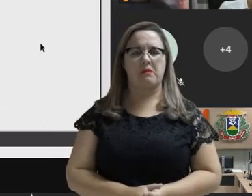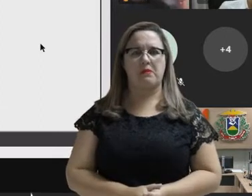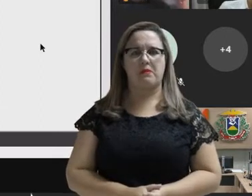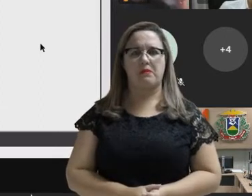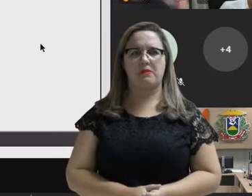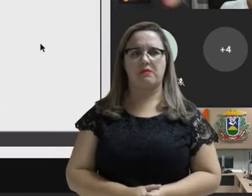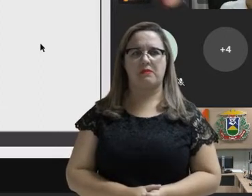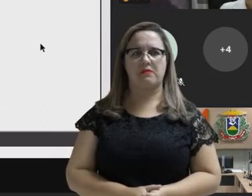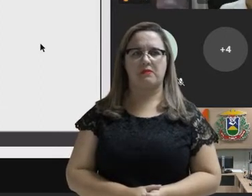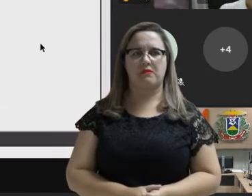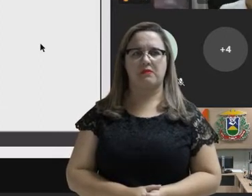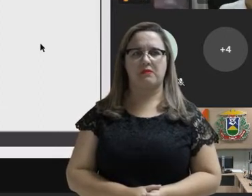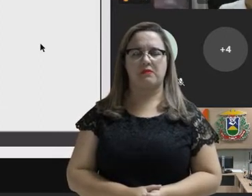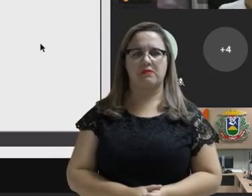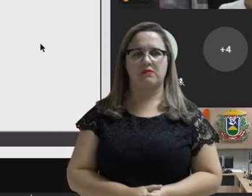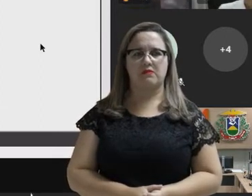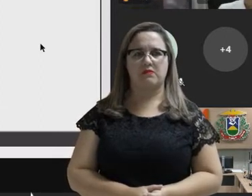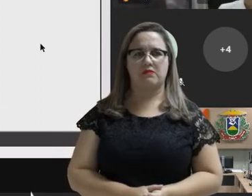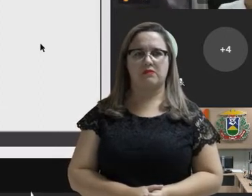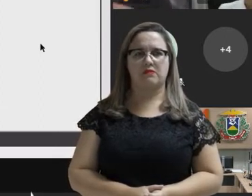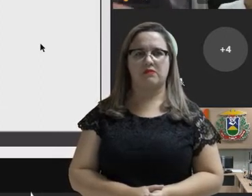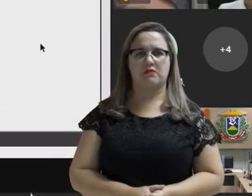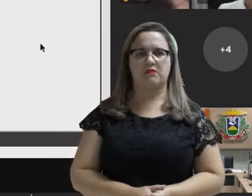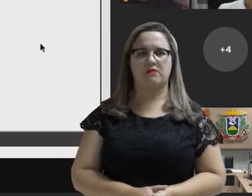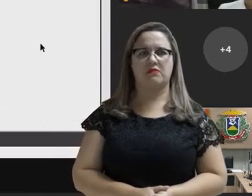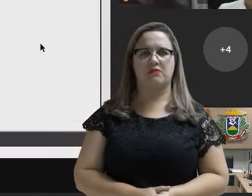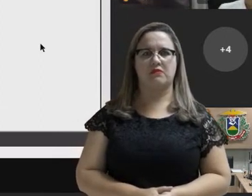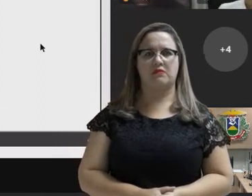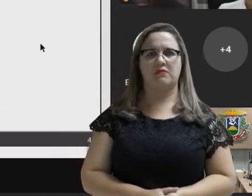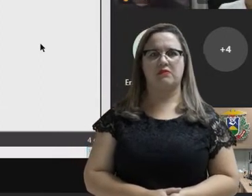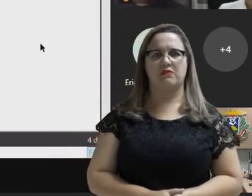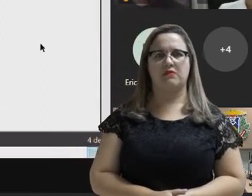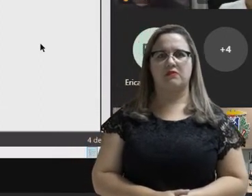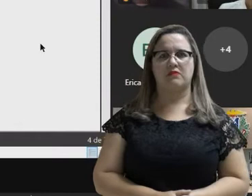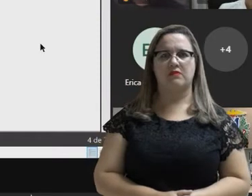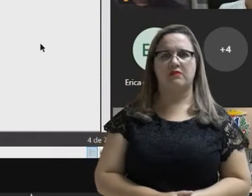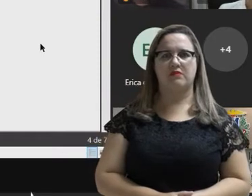Cadê o pessoal da... Alô, Érica, Letícia?